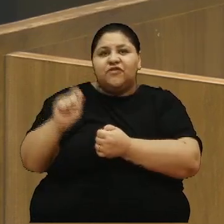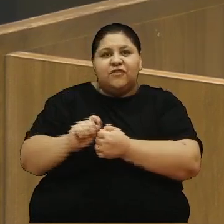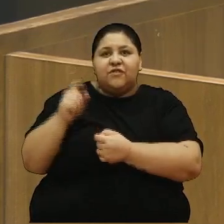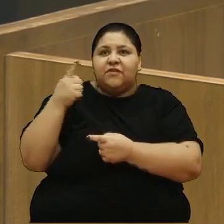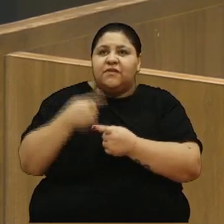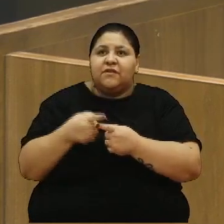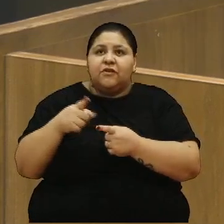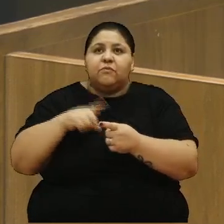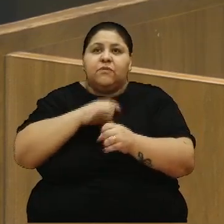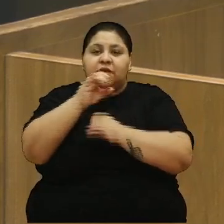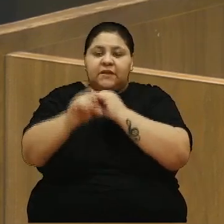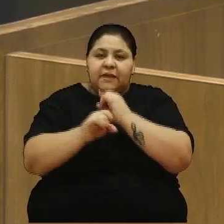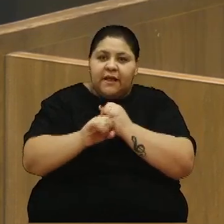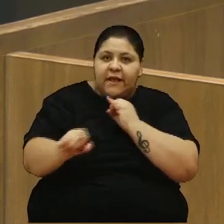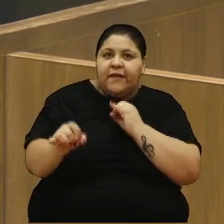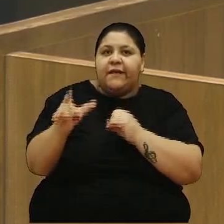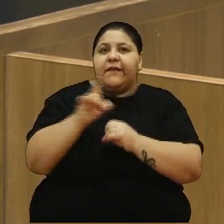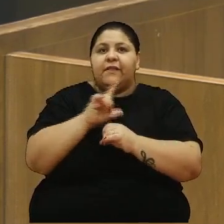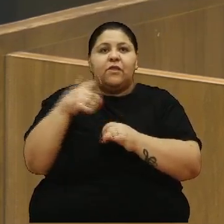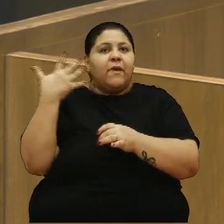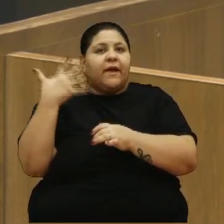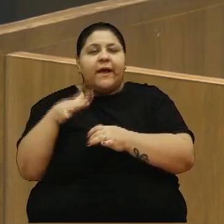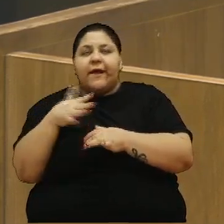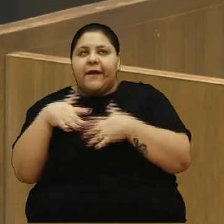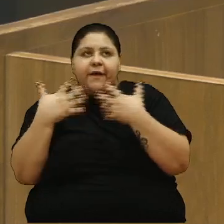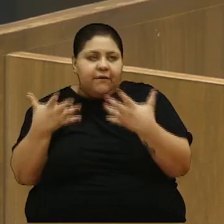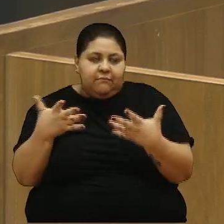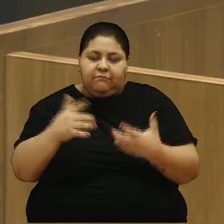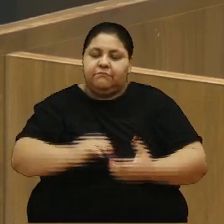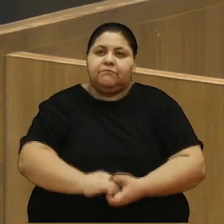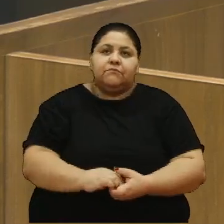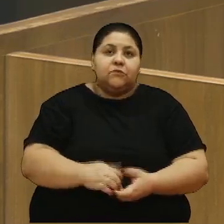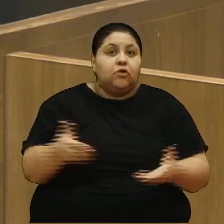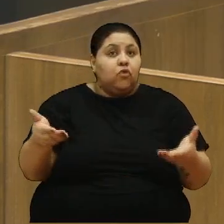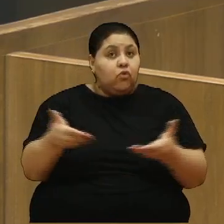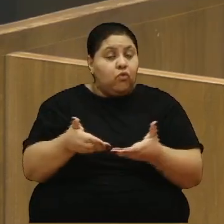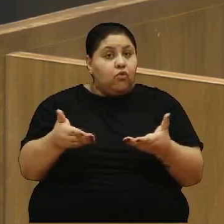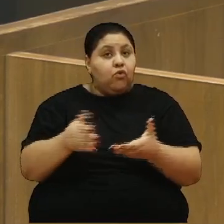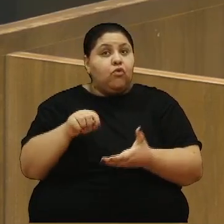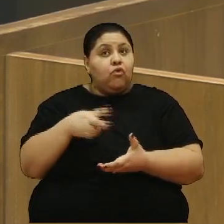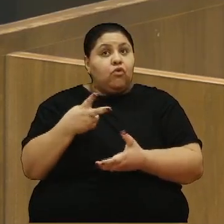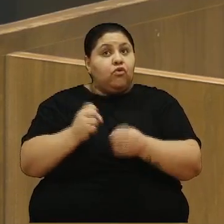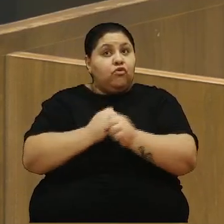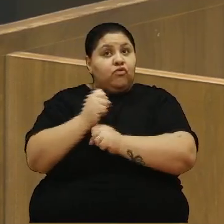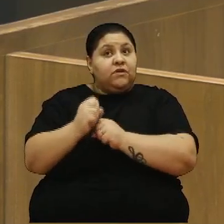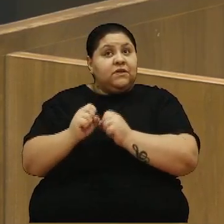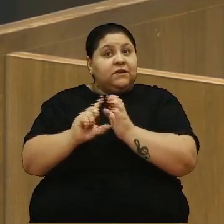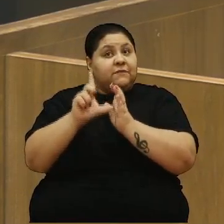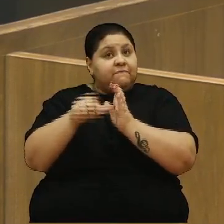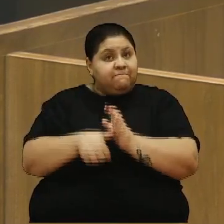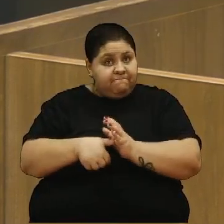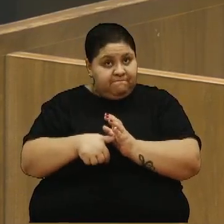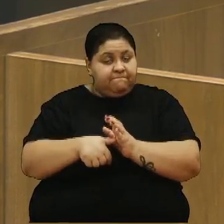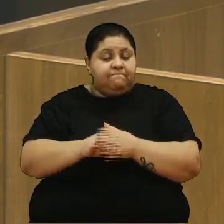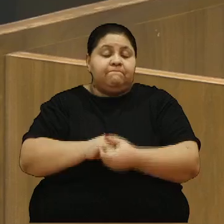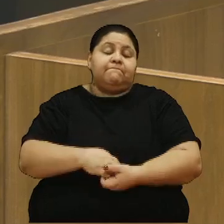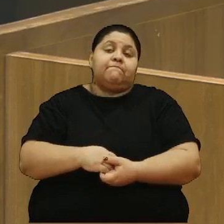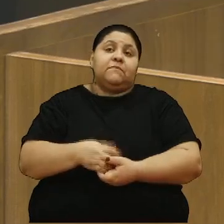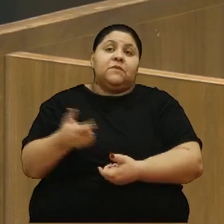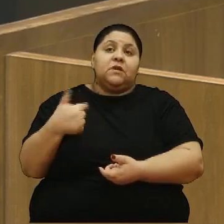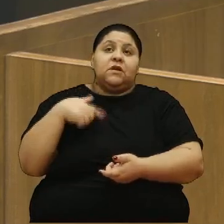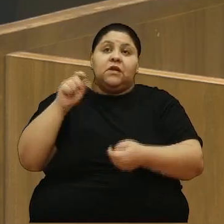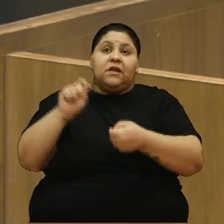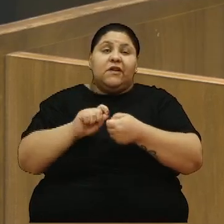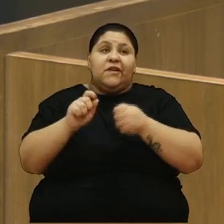tem a internet, porque não é caro, enfim. Hoje nós estamos 2 anos depois. Nesse meio tempo, eu fiz